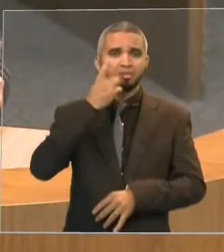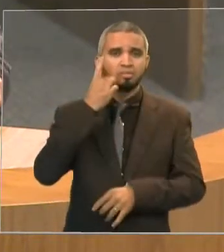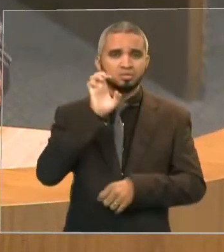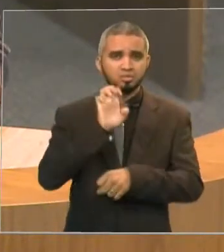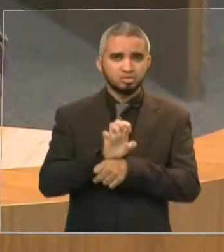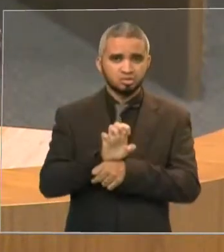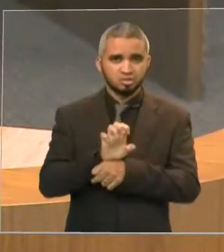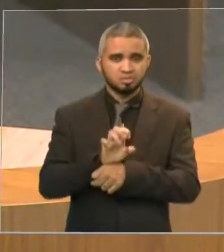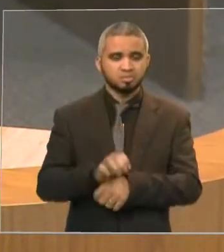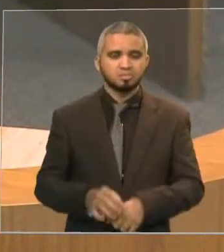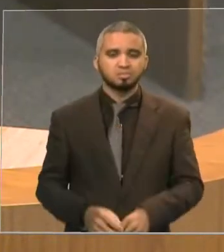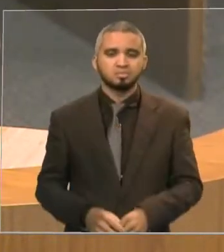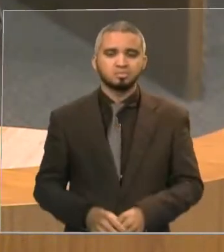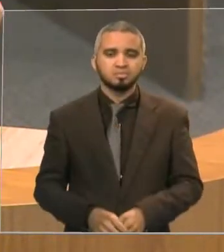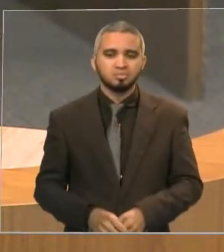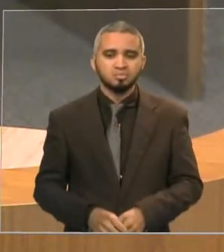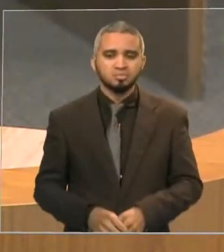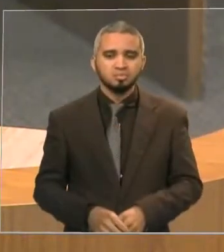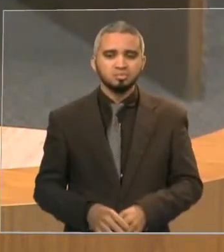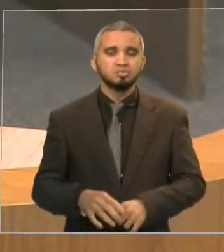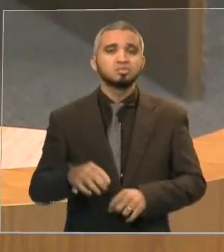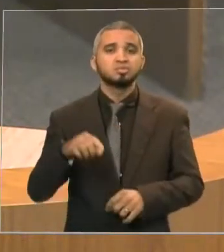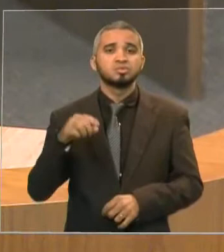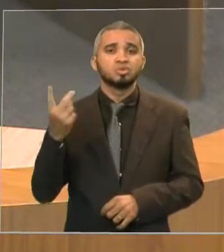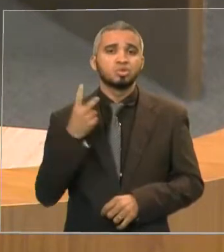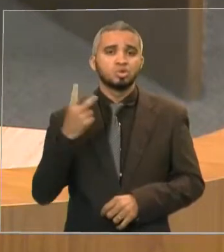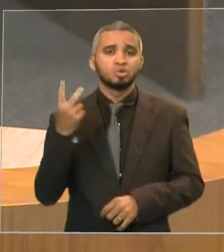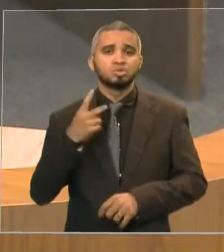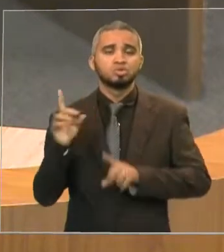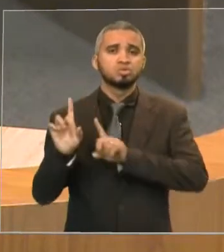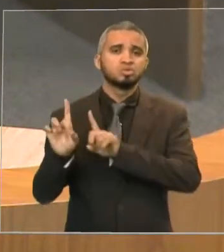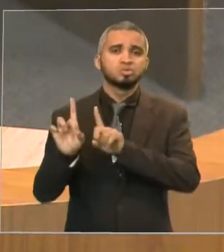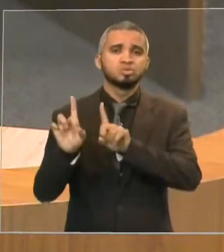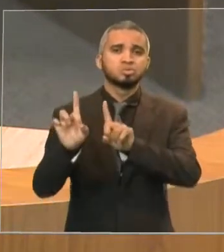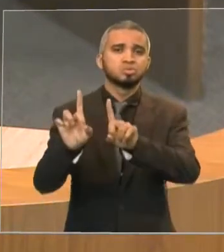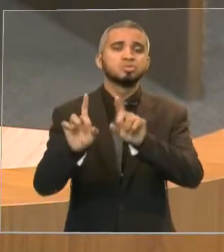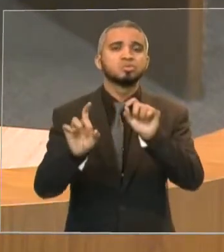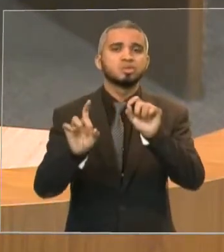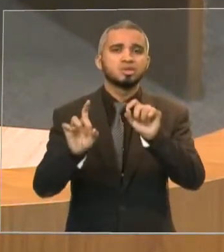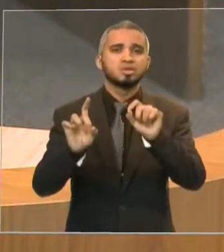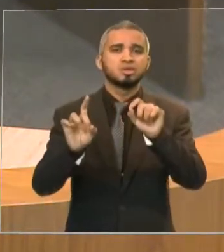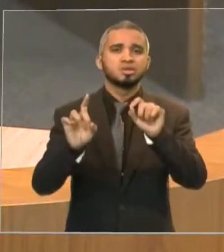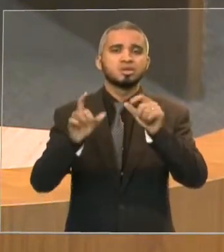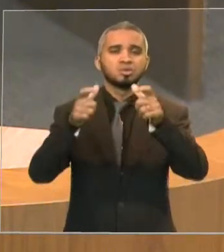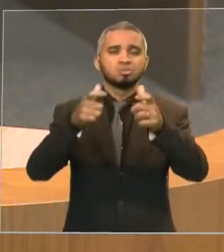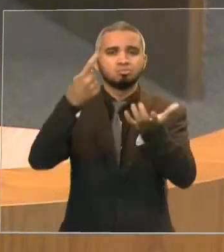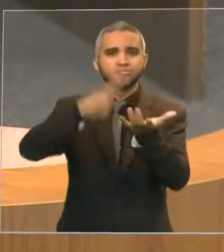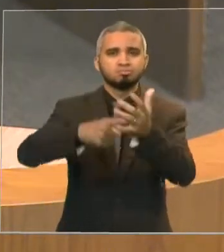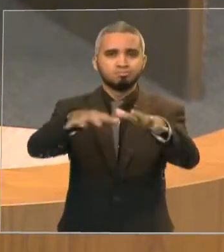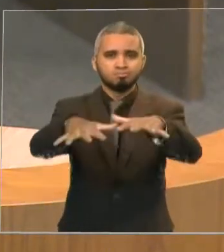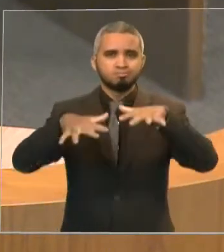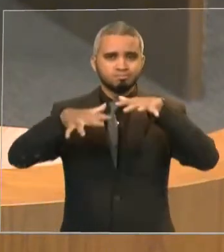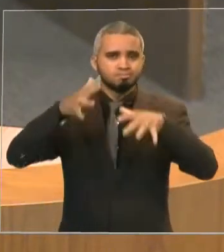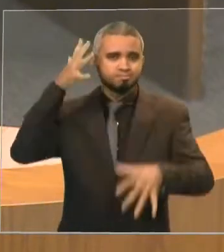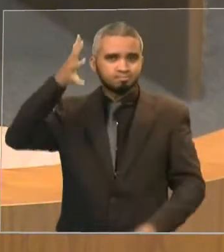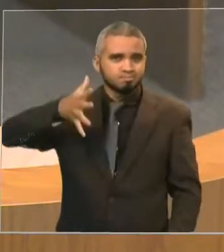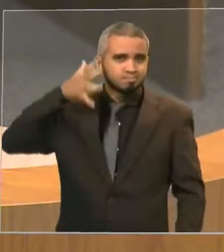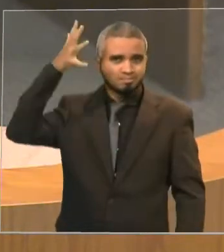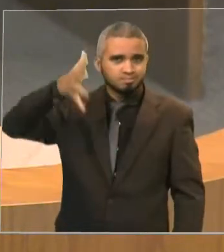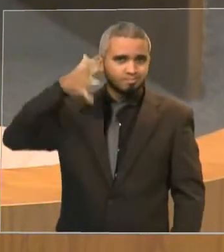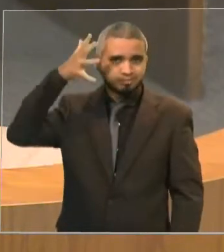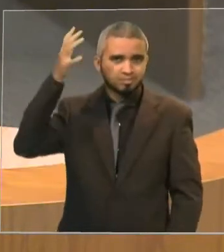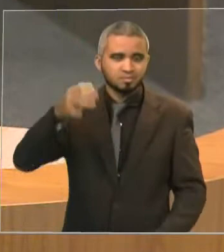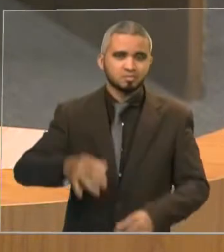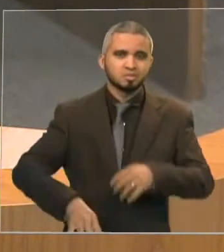indo para um comício em Coroatá. E lá, antes foi um comício em São